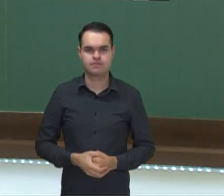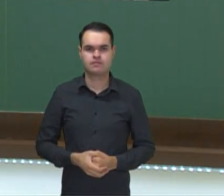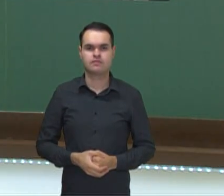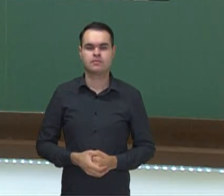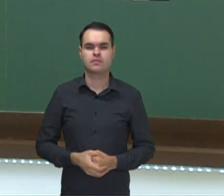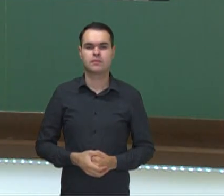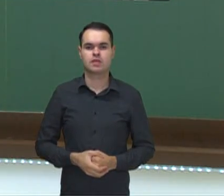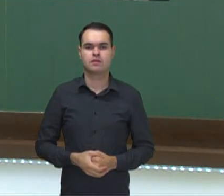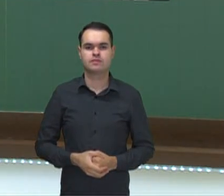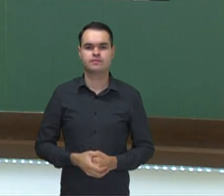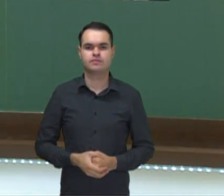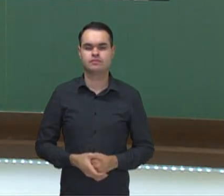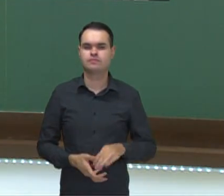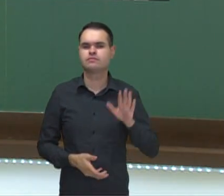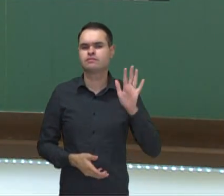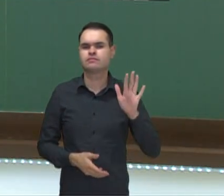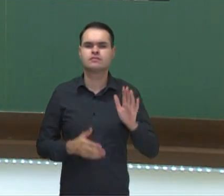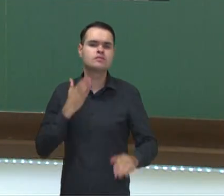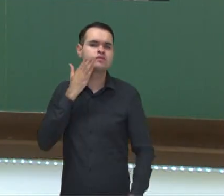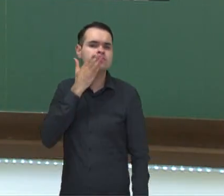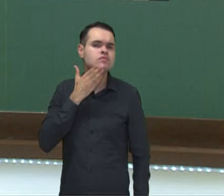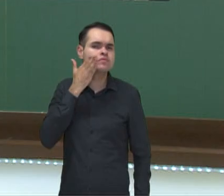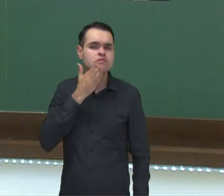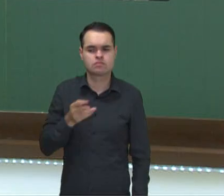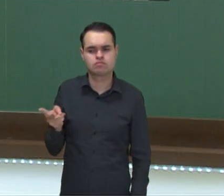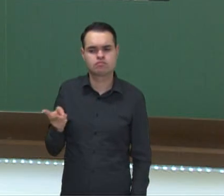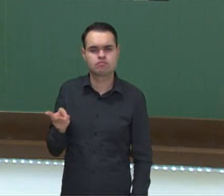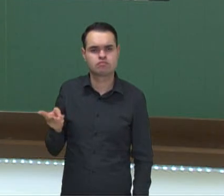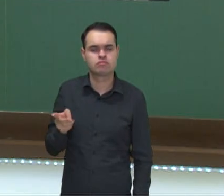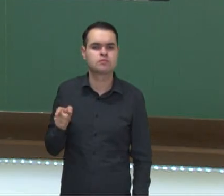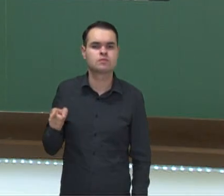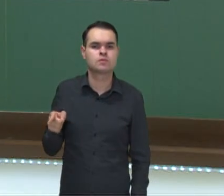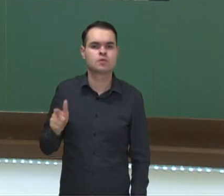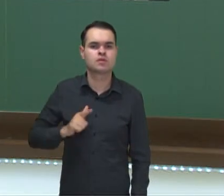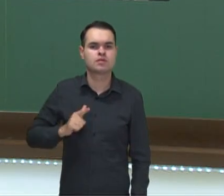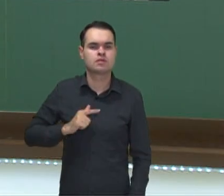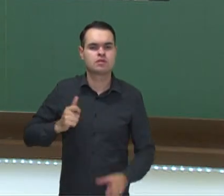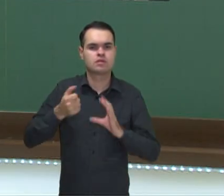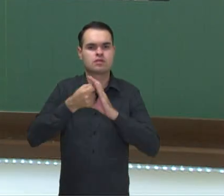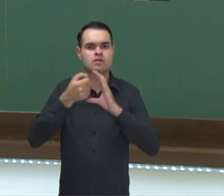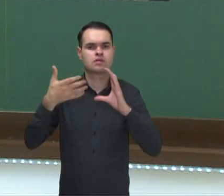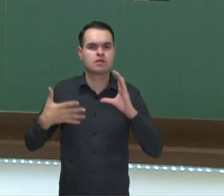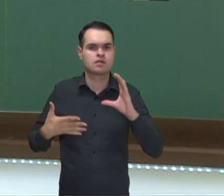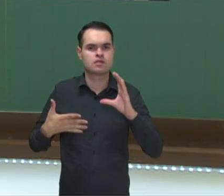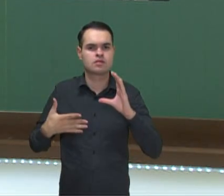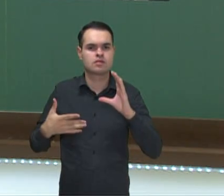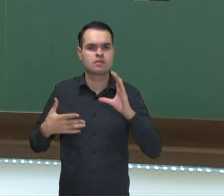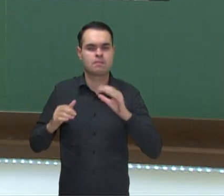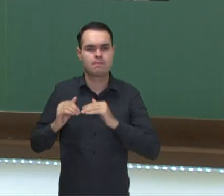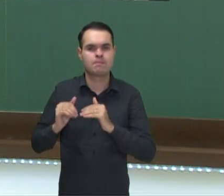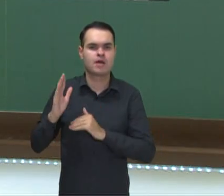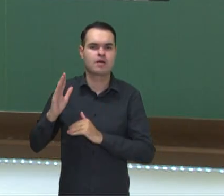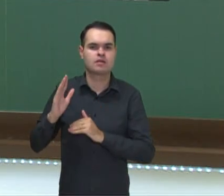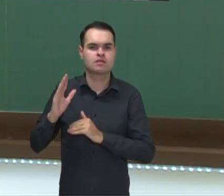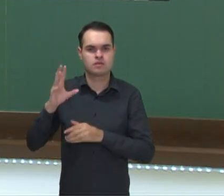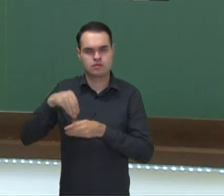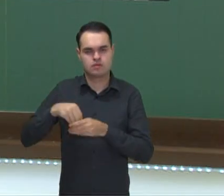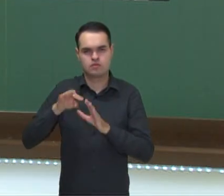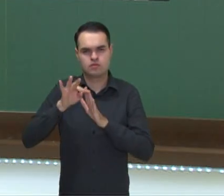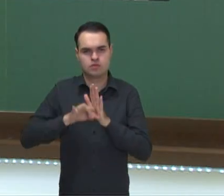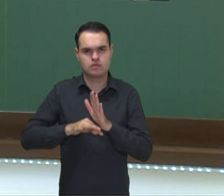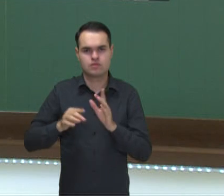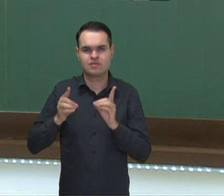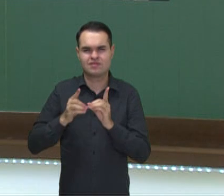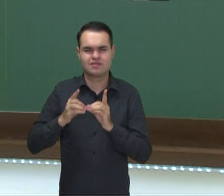Mas falando sobre esses discursos, o que nós temos aí de característica além em um texto didático